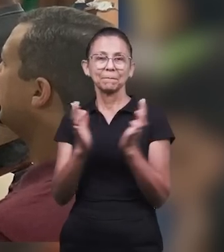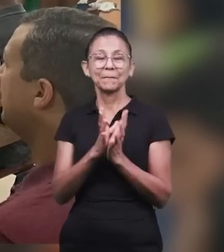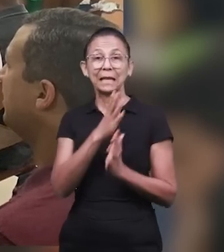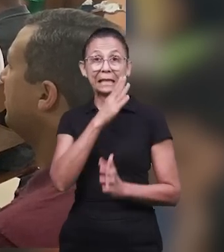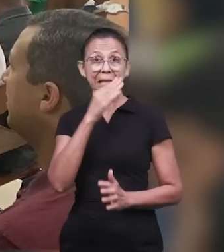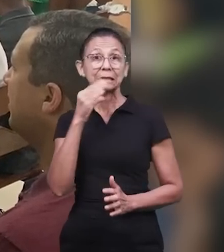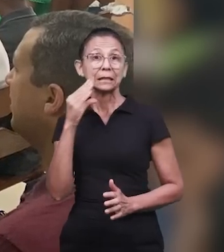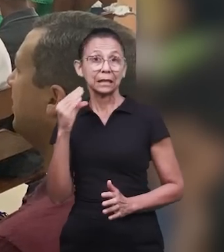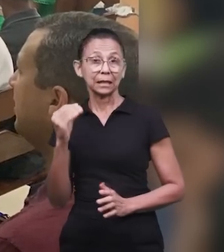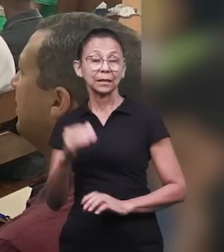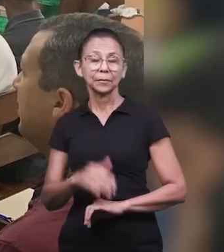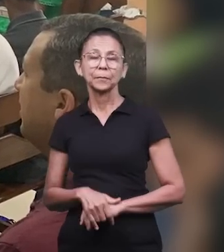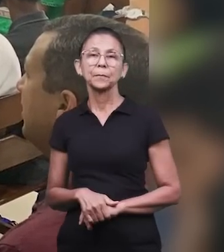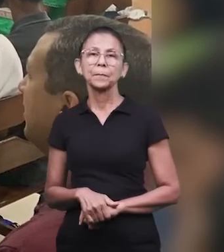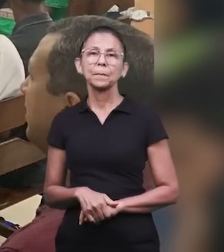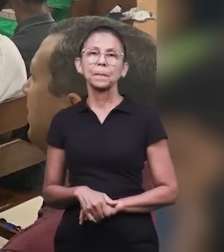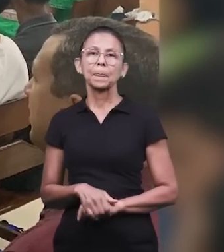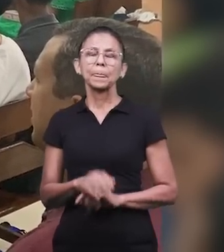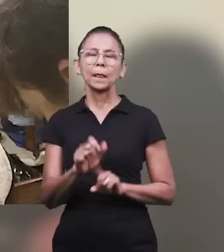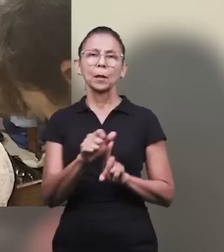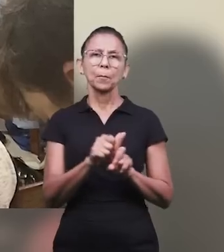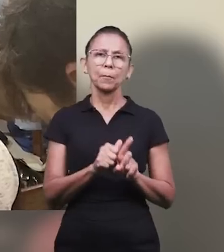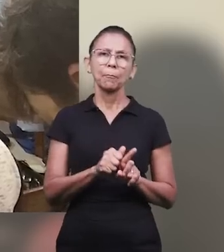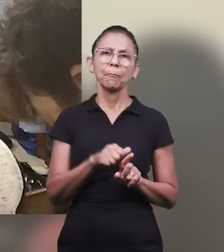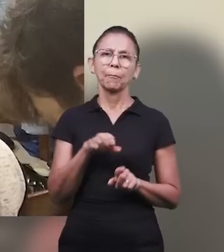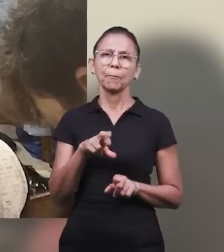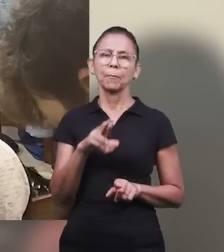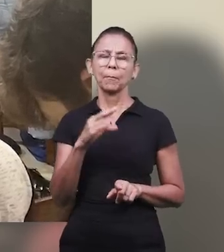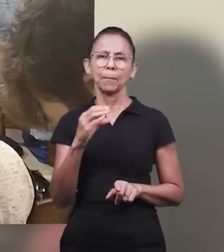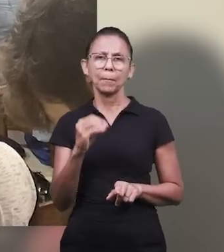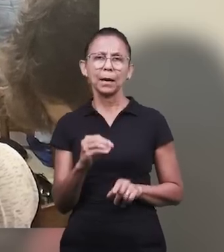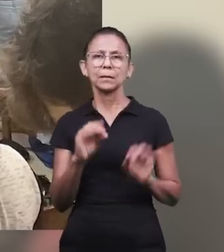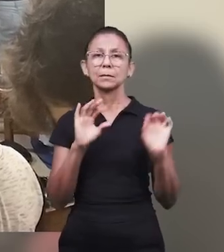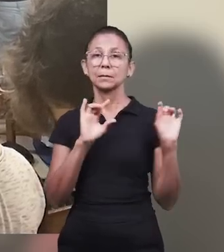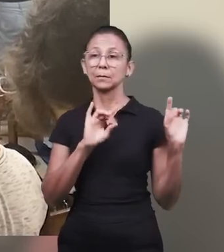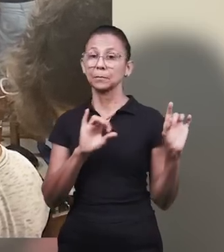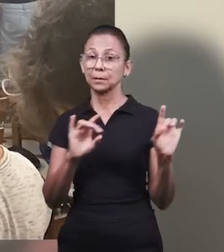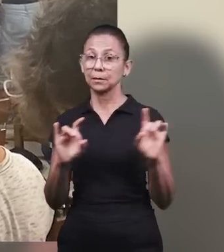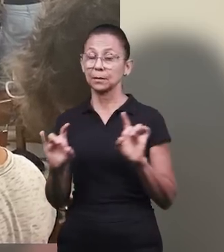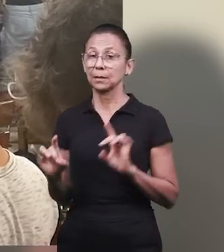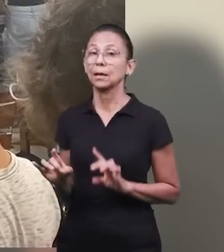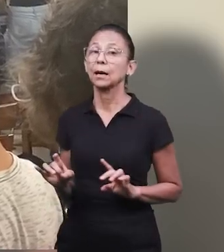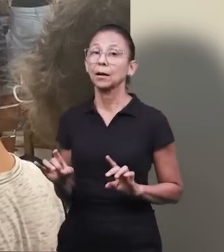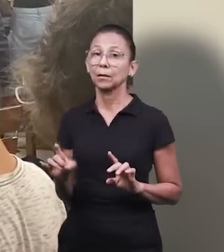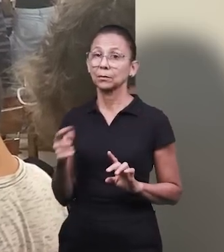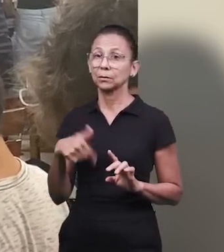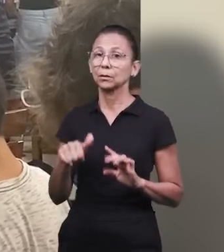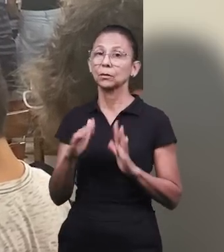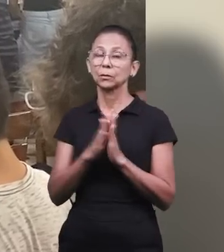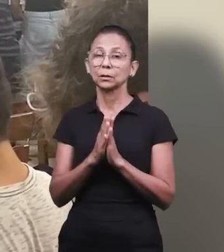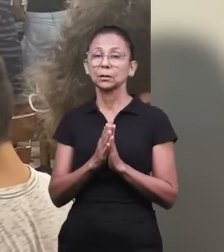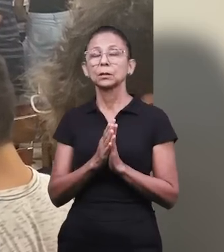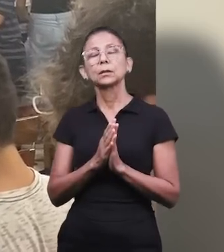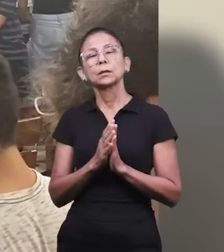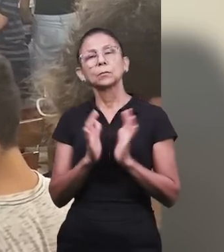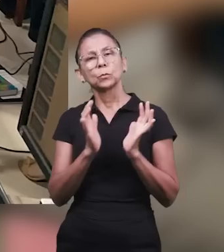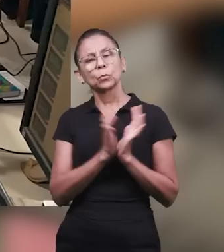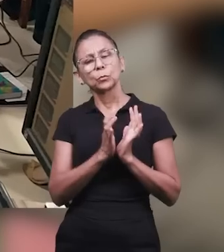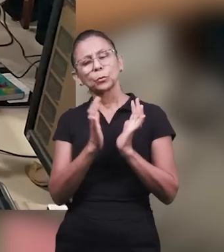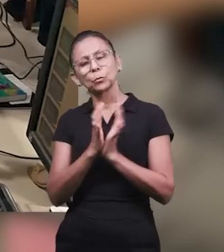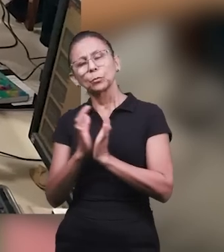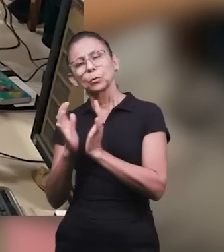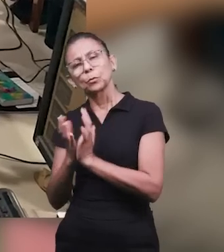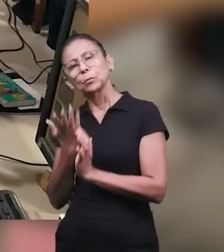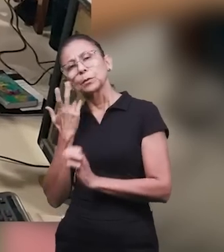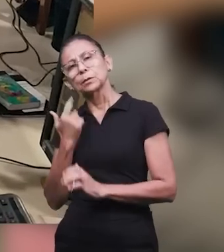adolescentes na ICM Conforto. Esse mês, a qual é tão especial para nós, o mês ao qual nós oramos pelas crianças, intermediários, adolescentes, o